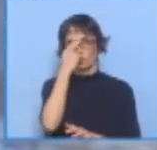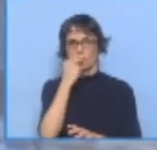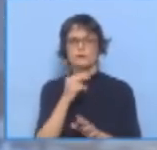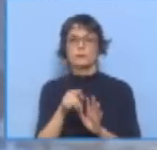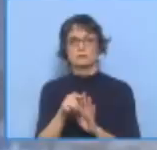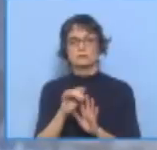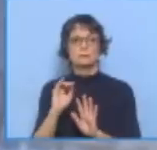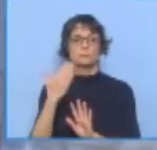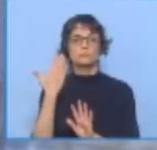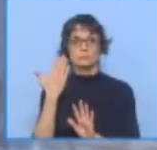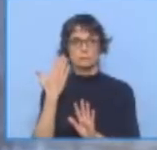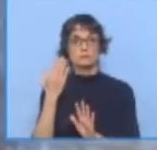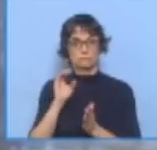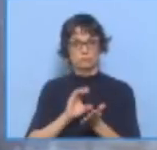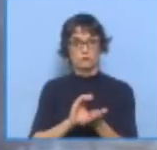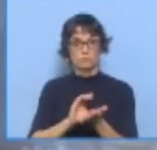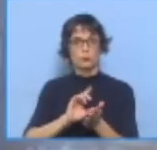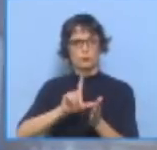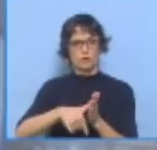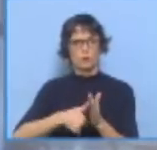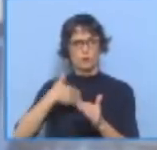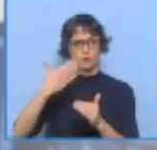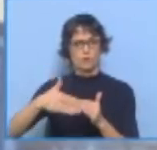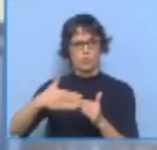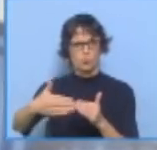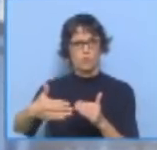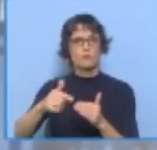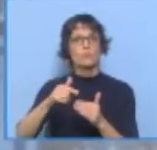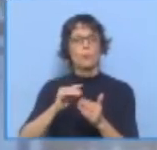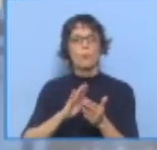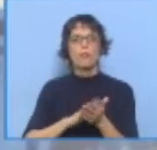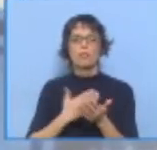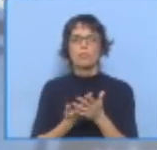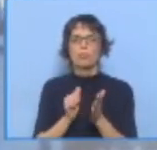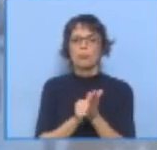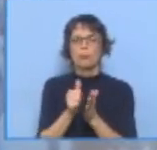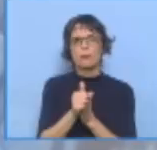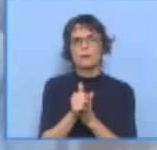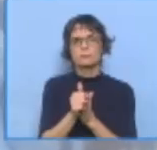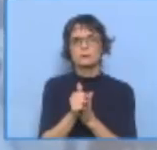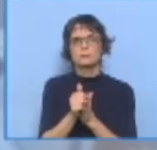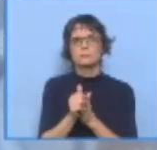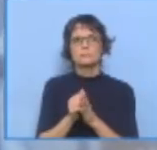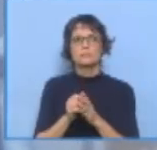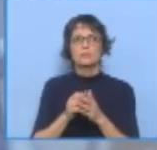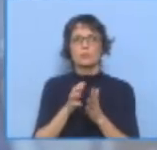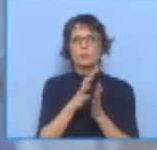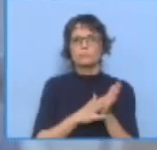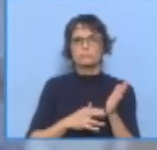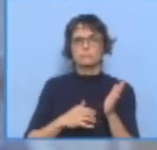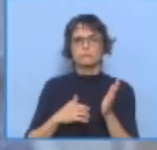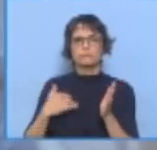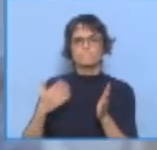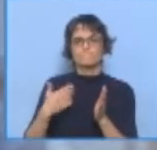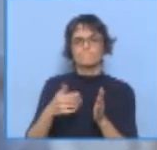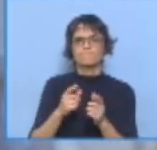o primeiro volume deste longo projeto da tradução da Bíblia a partir dos textos originais, em português, o que é que esta tradução tem